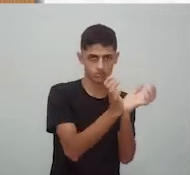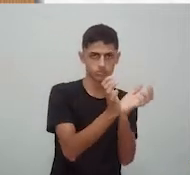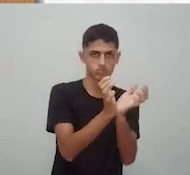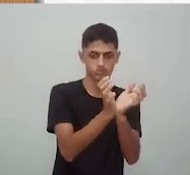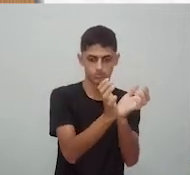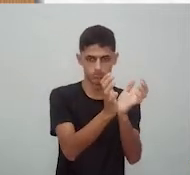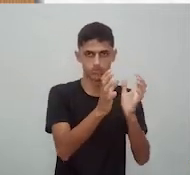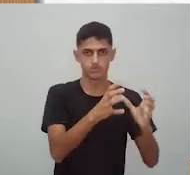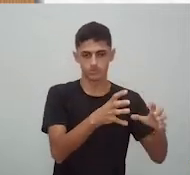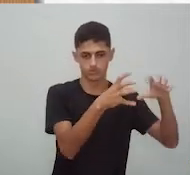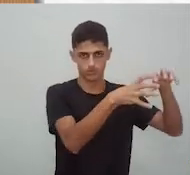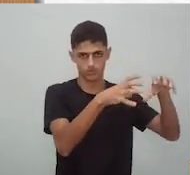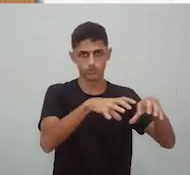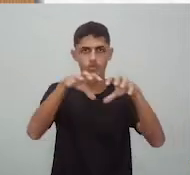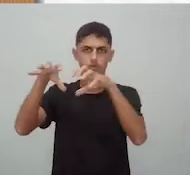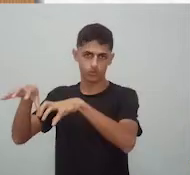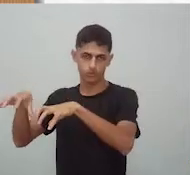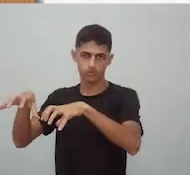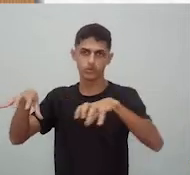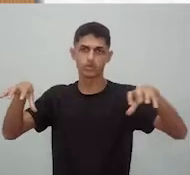periférico autônomo e nosso sistema